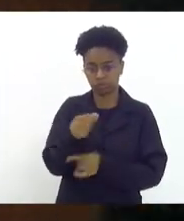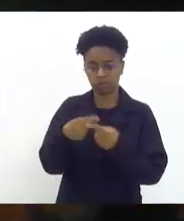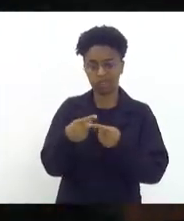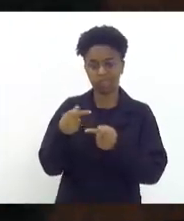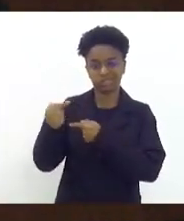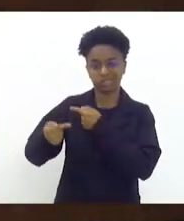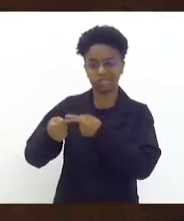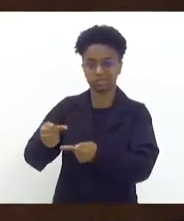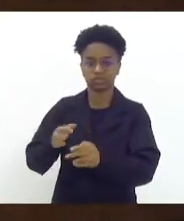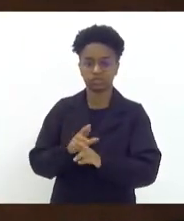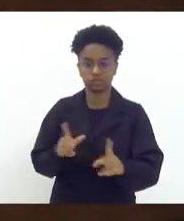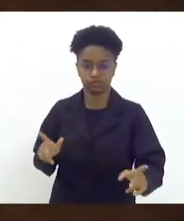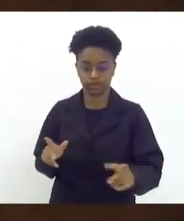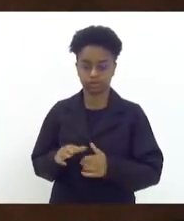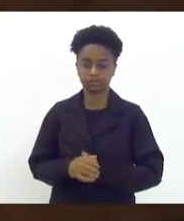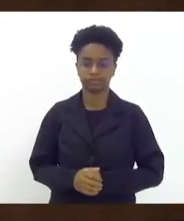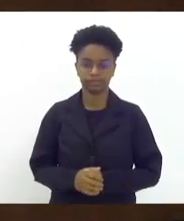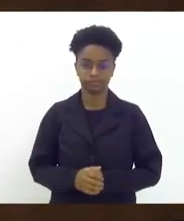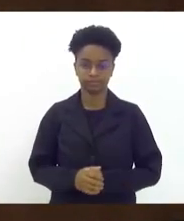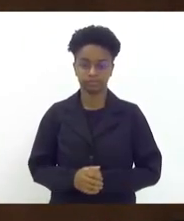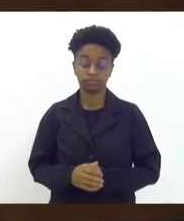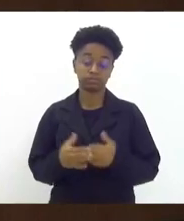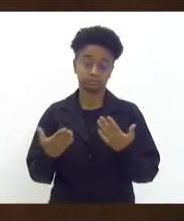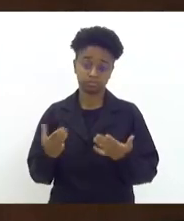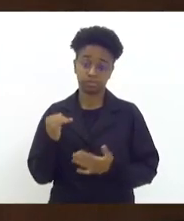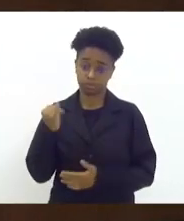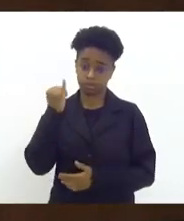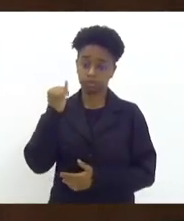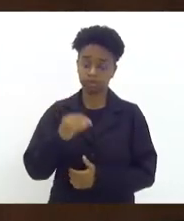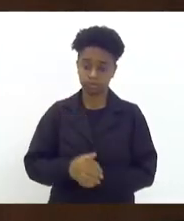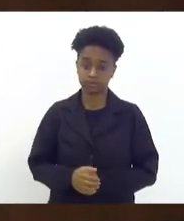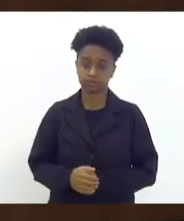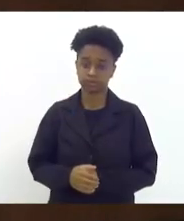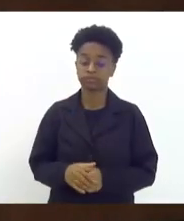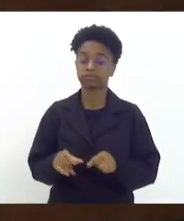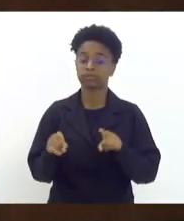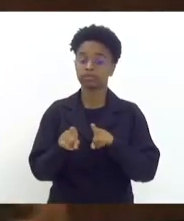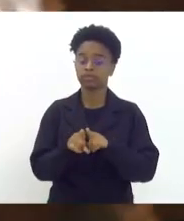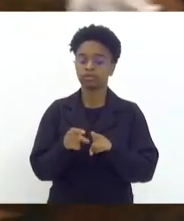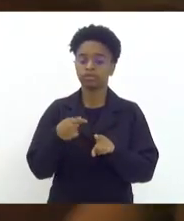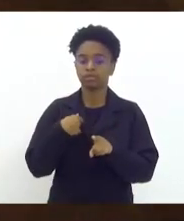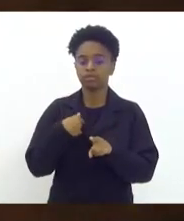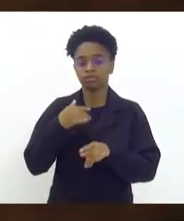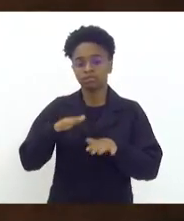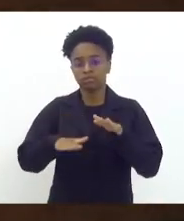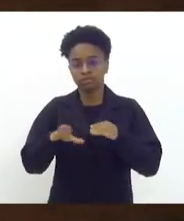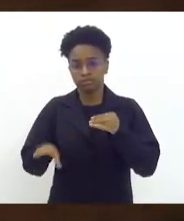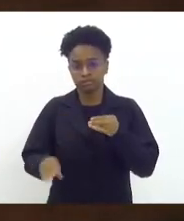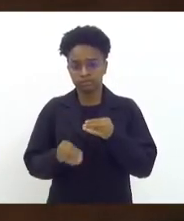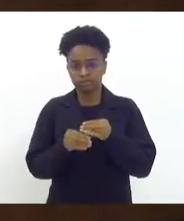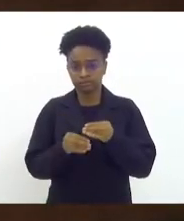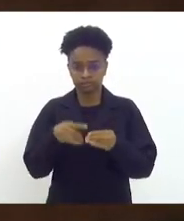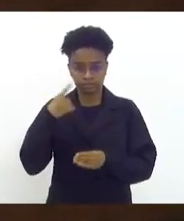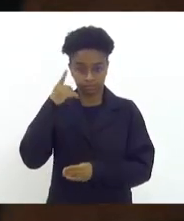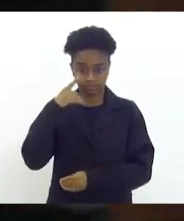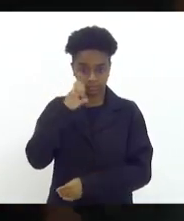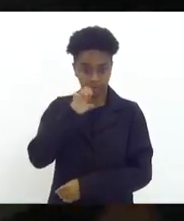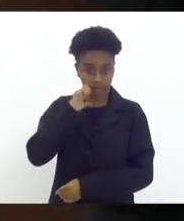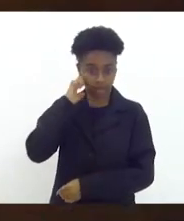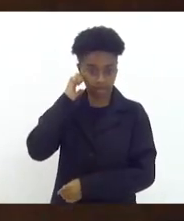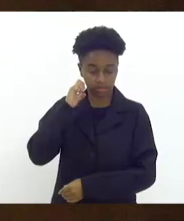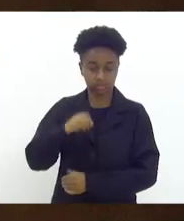então é muito pertinente eu acrescentaria deputada Érica